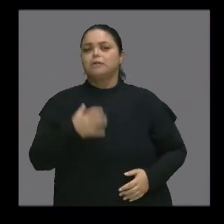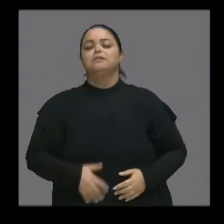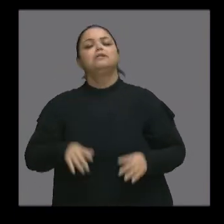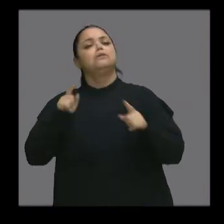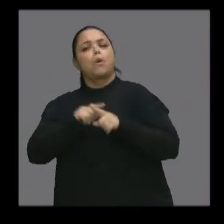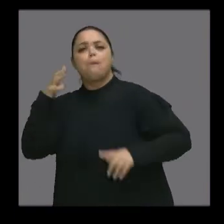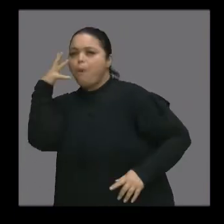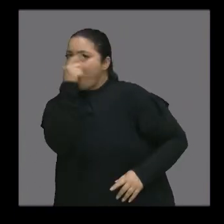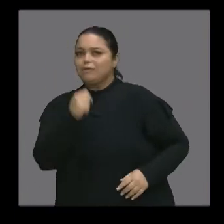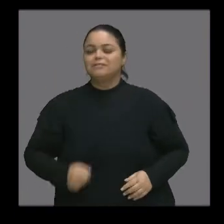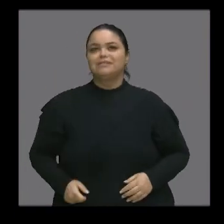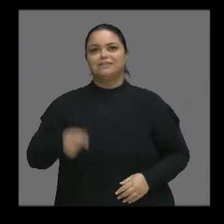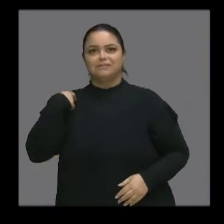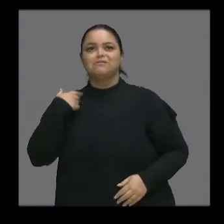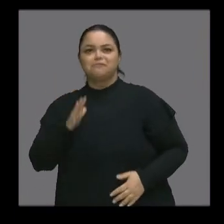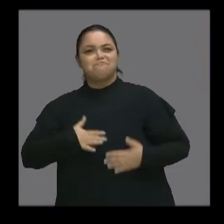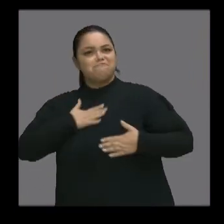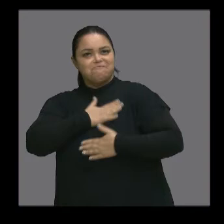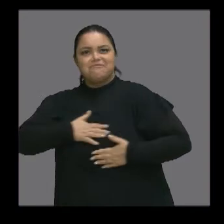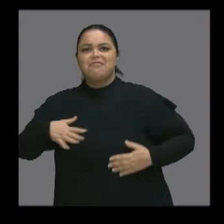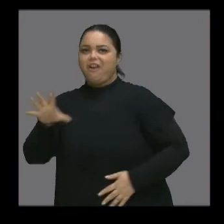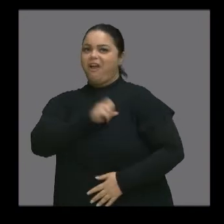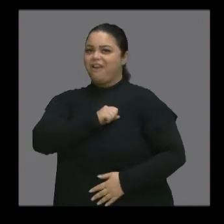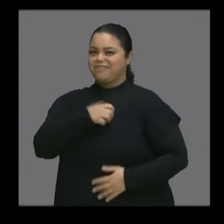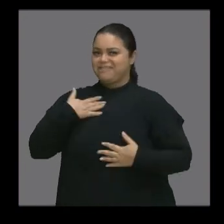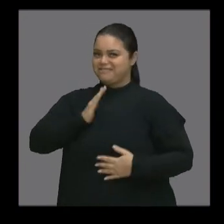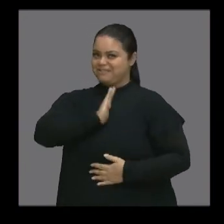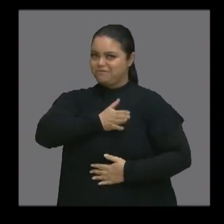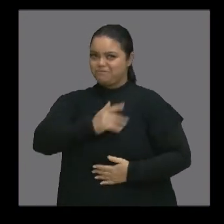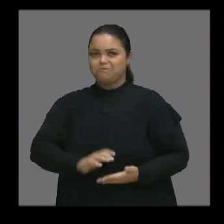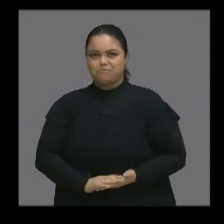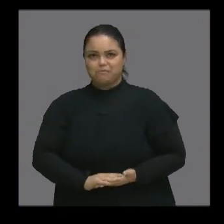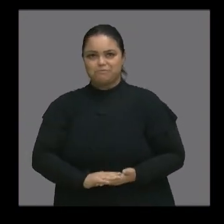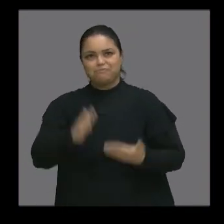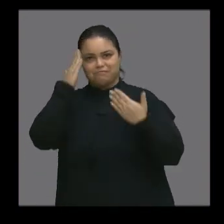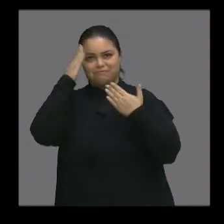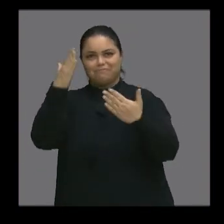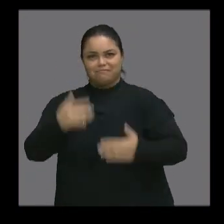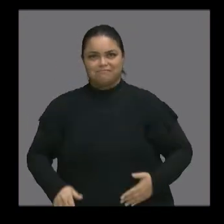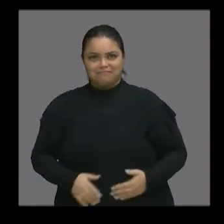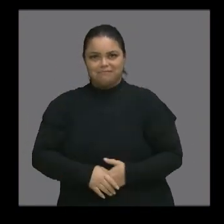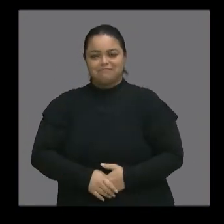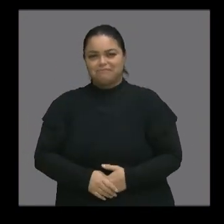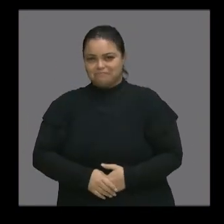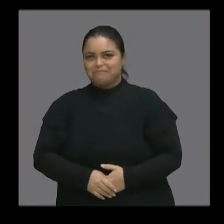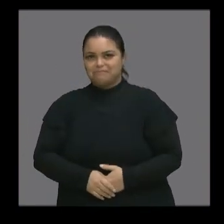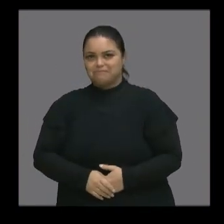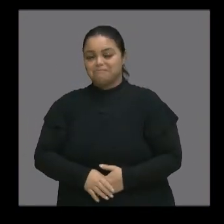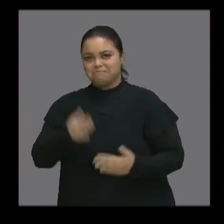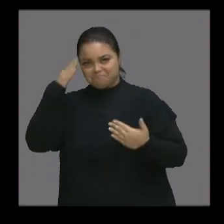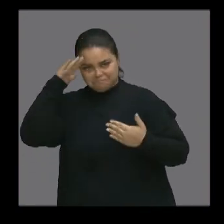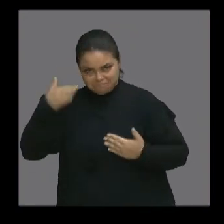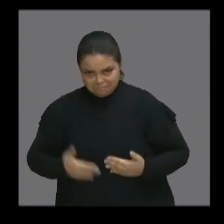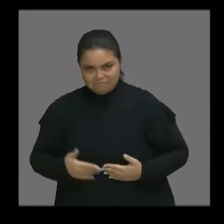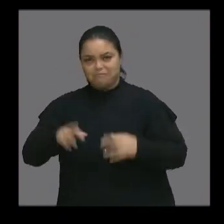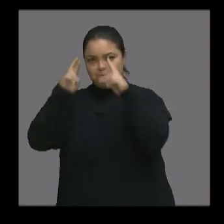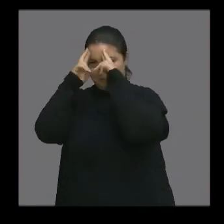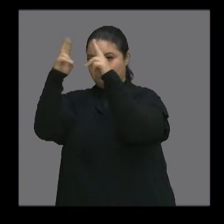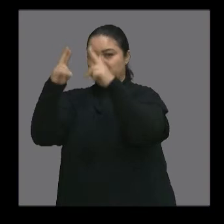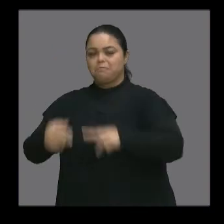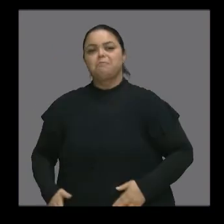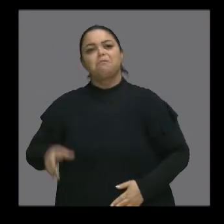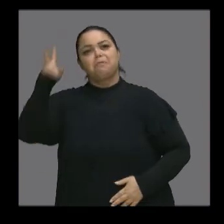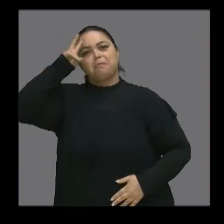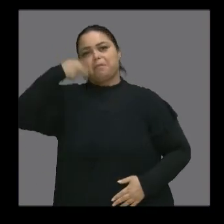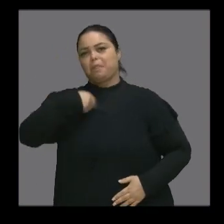bonito. E eu faço isso com todo o amor que eu trago no meu coração. Obrigado pela reverência, obrigado pela lembrança do meu